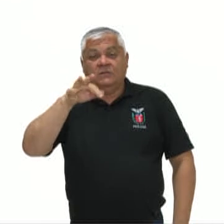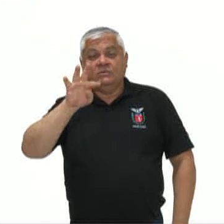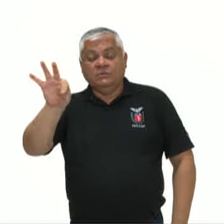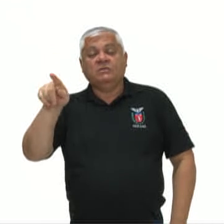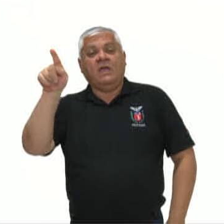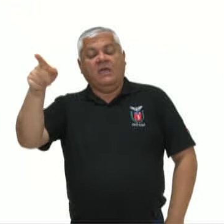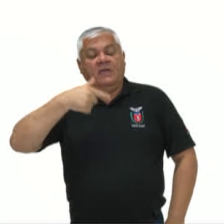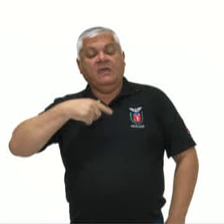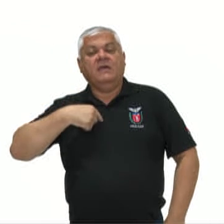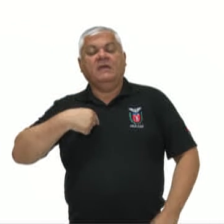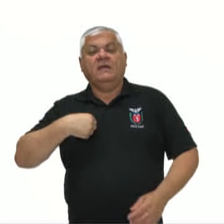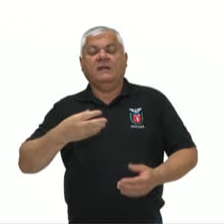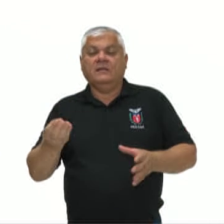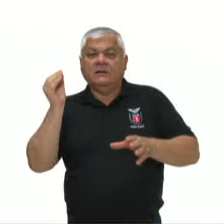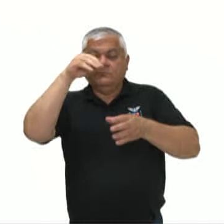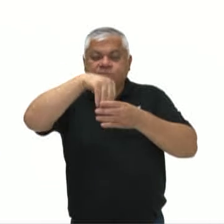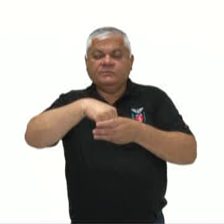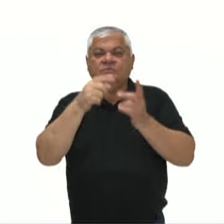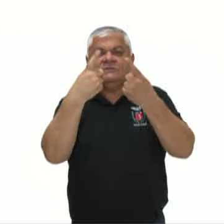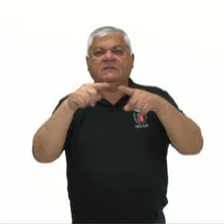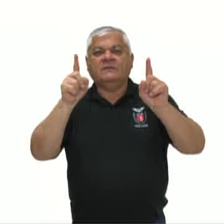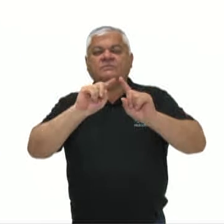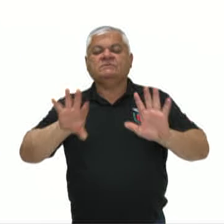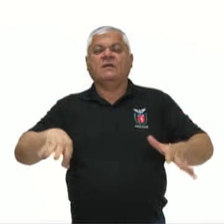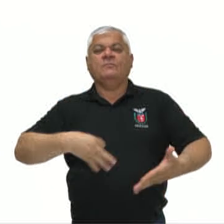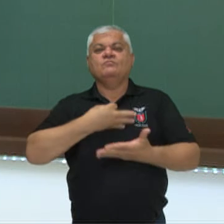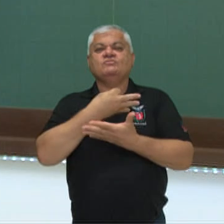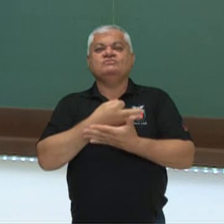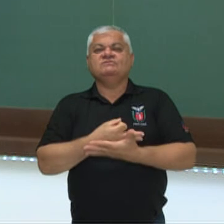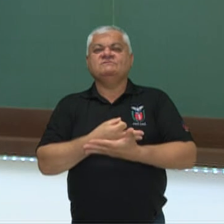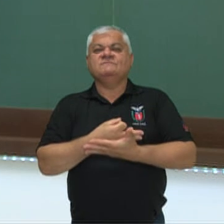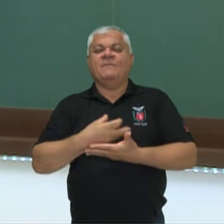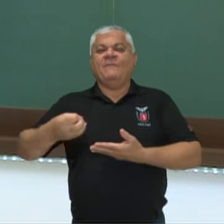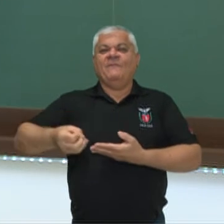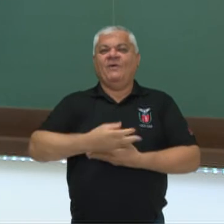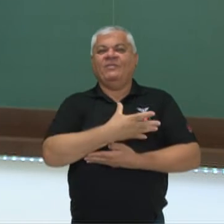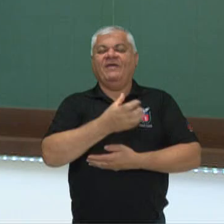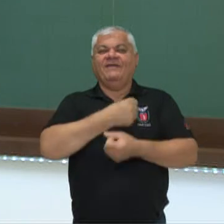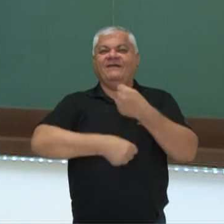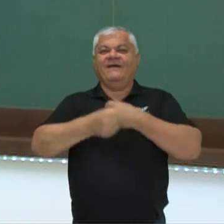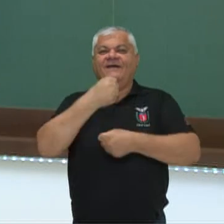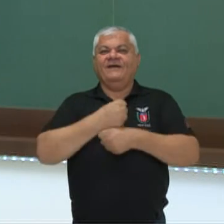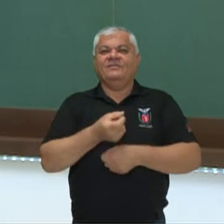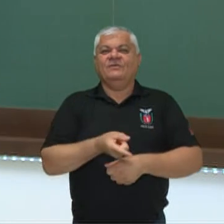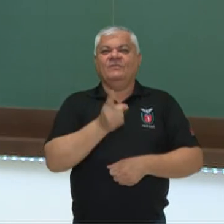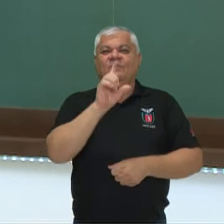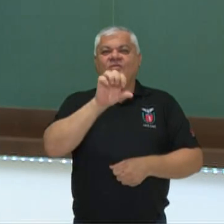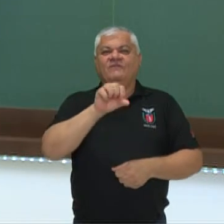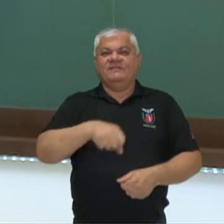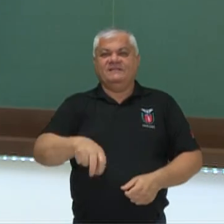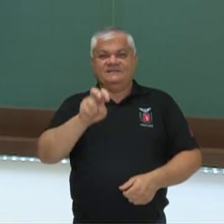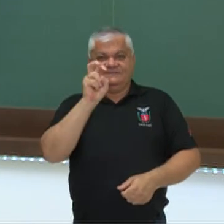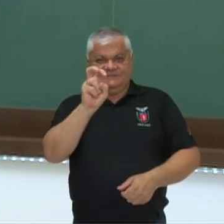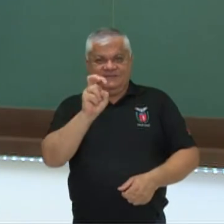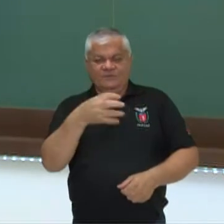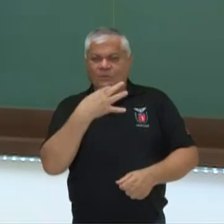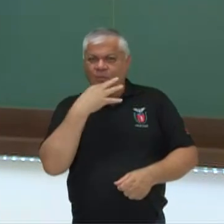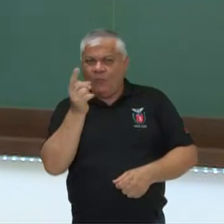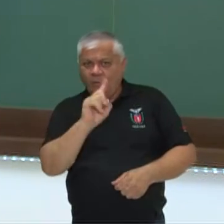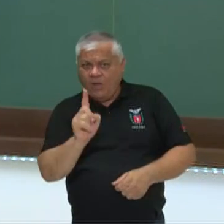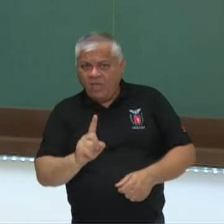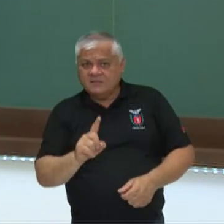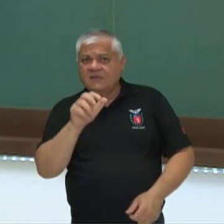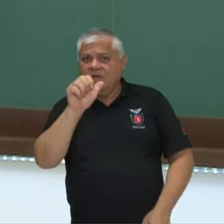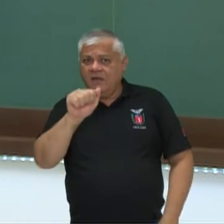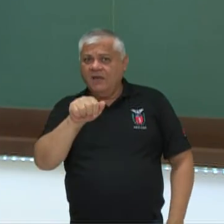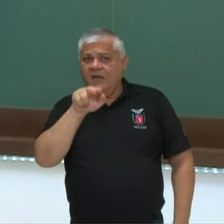Budismo Moderno, que se encontra no disco Ninguém, de 1995. Pessoal, se vocês não conhecem Augusto dos Anjos, deem